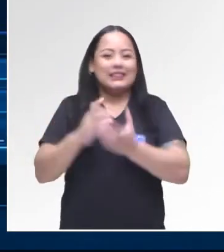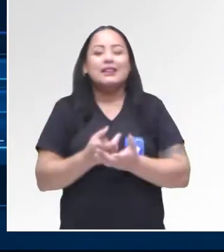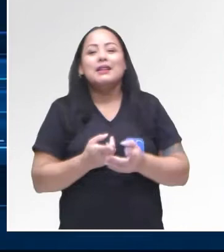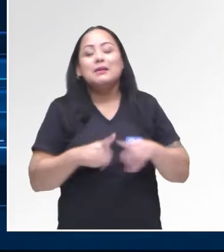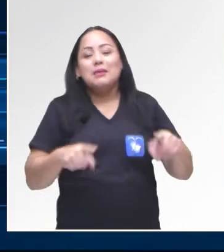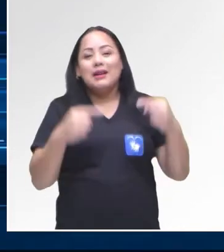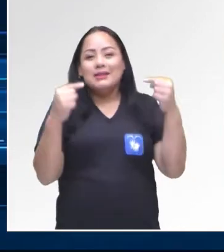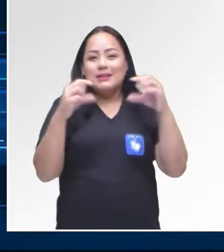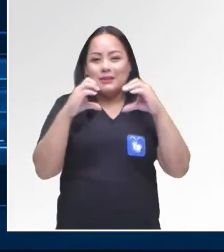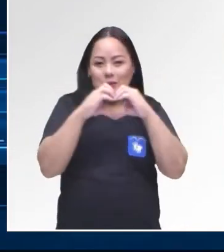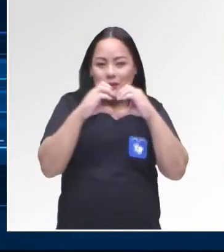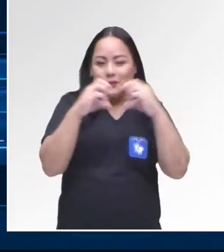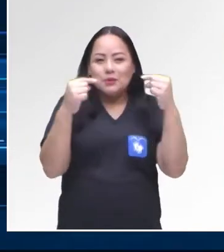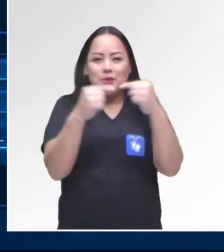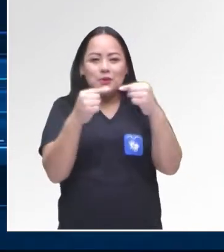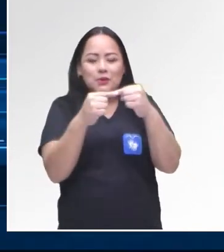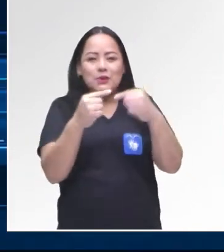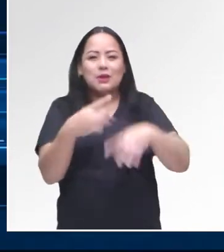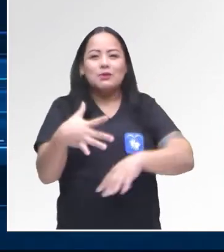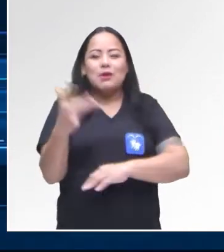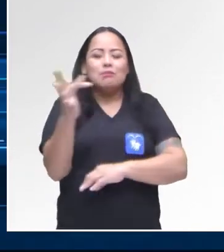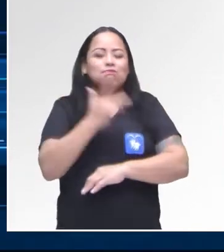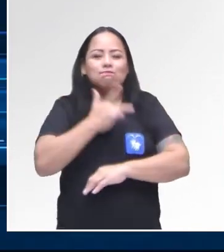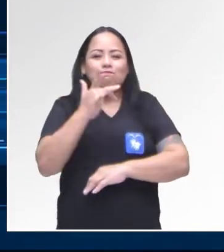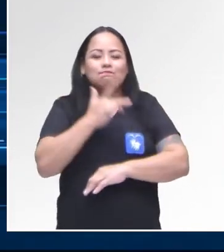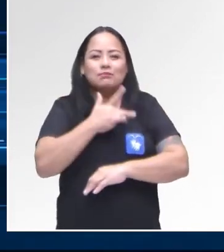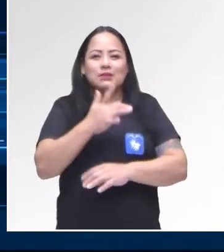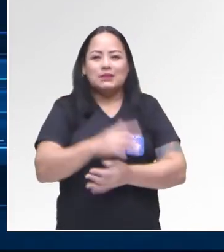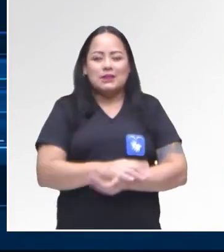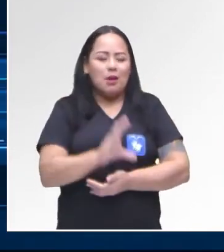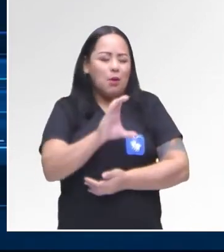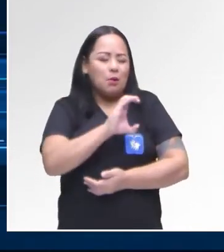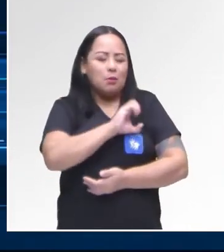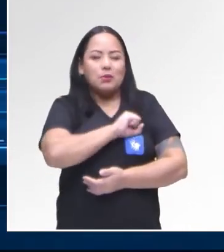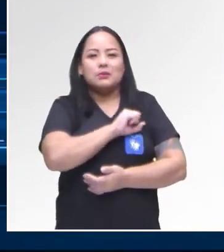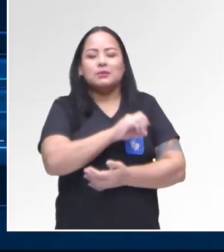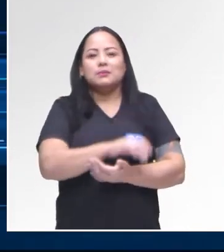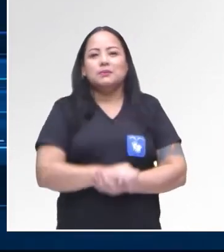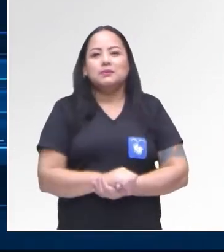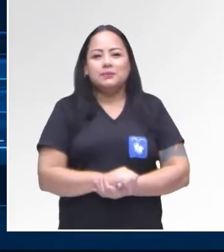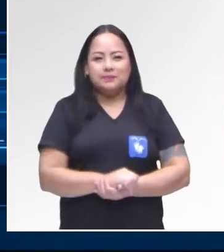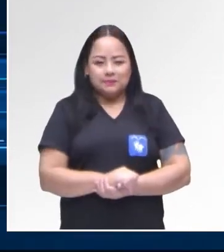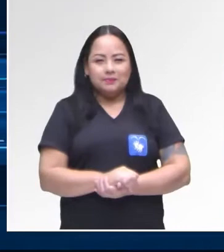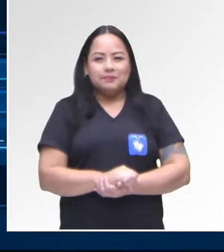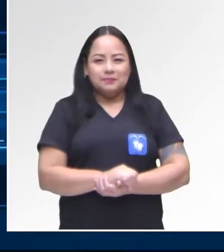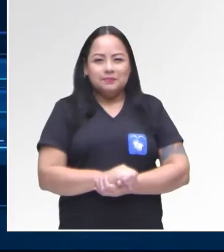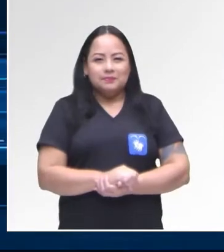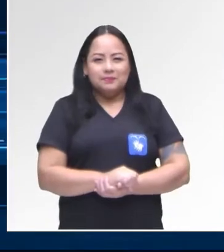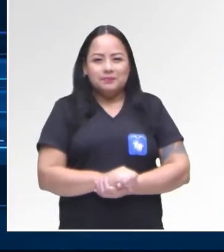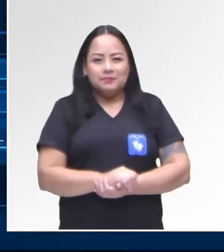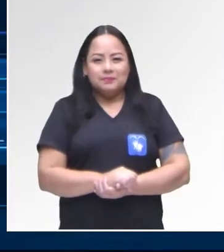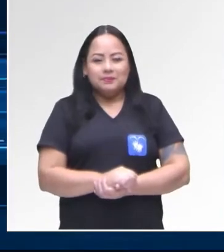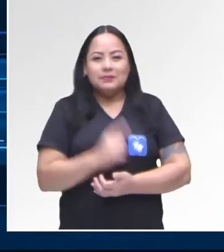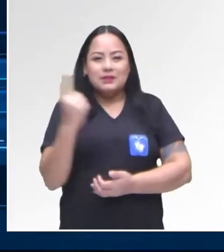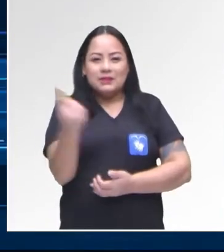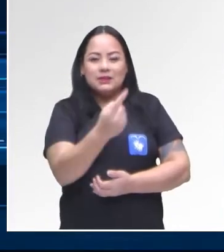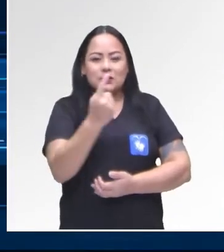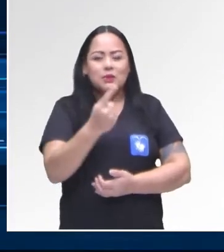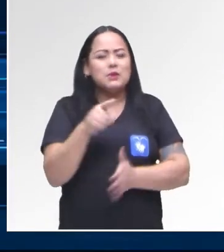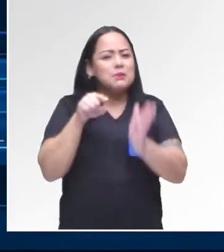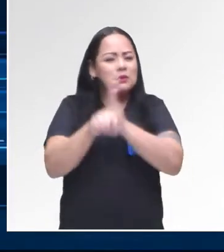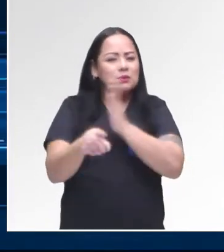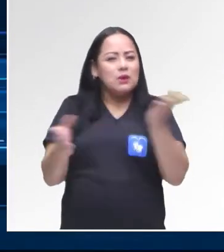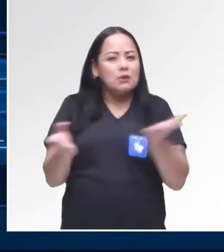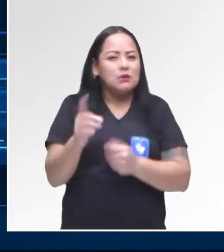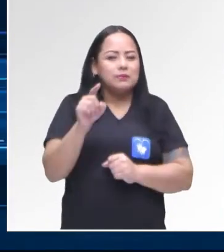associado a ser romântico, não é isso? Ao romantismo está muito associado. E nós queremos fazer uma pergunta